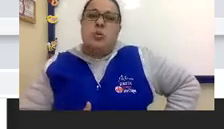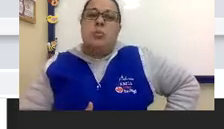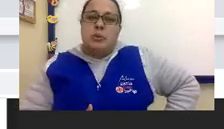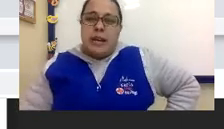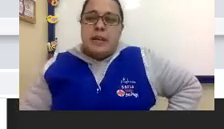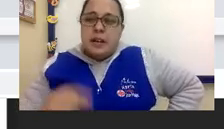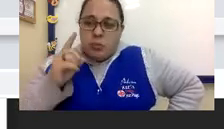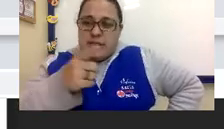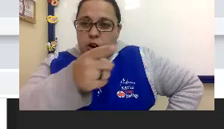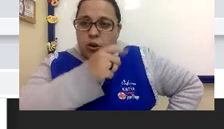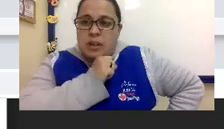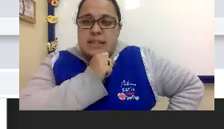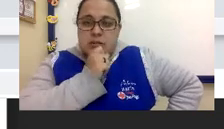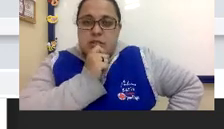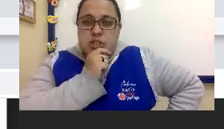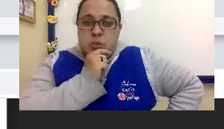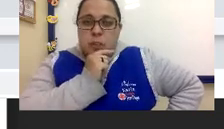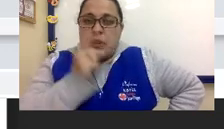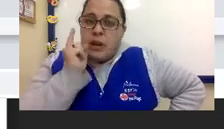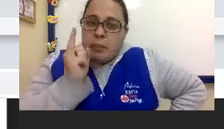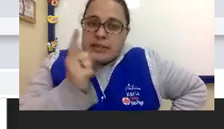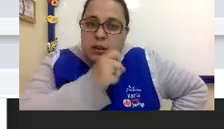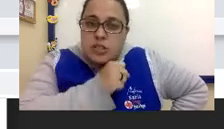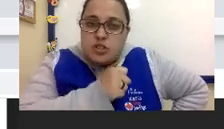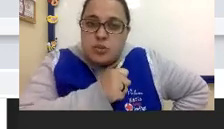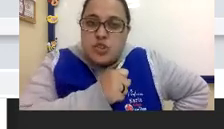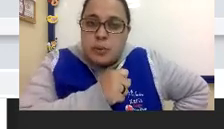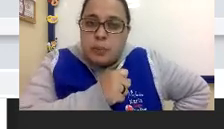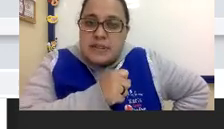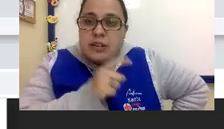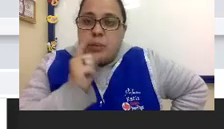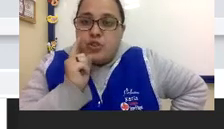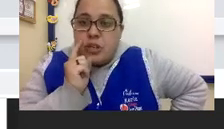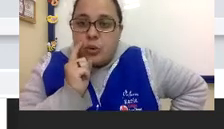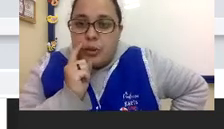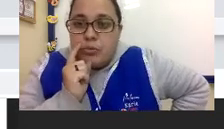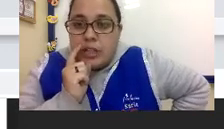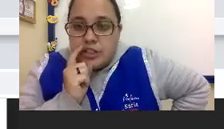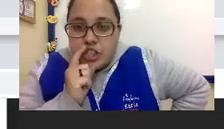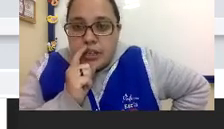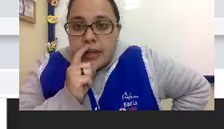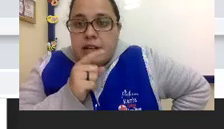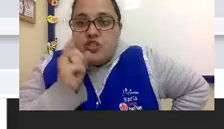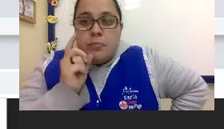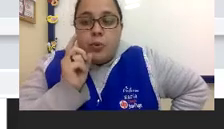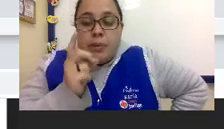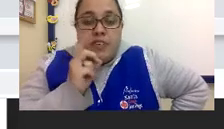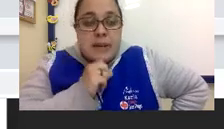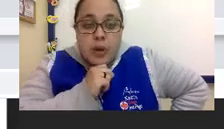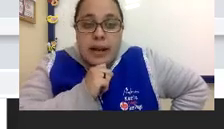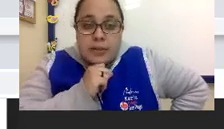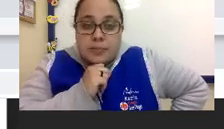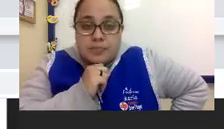no estômago, né? Pois é, ó, o Massaro sentiu, ó. O Massaro sentiu o estômago pesado depois de ter comido um lanche com